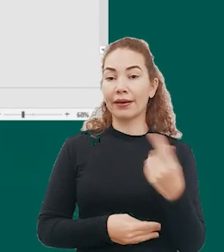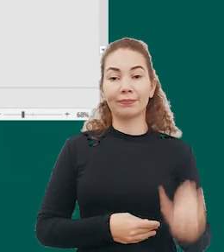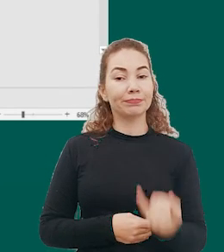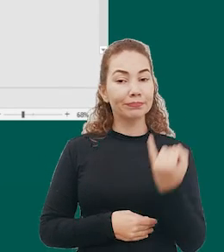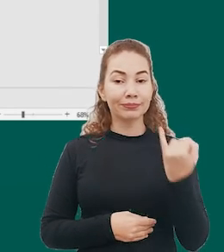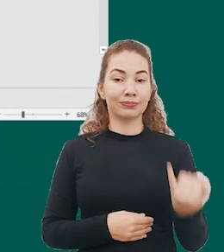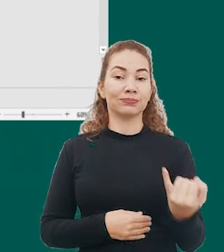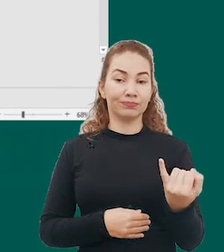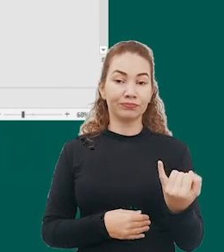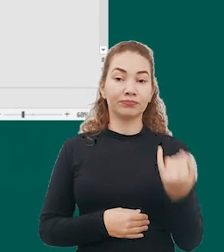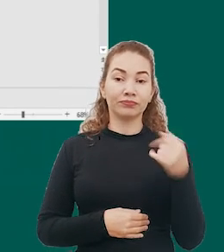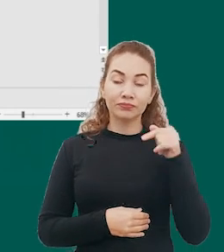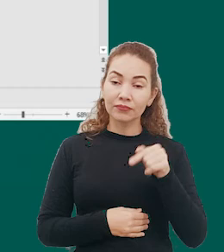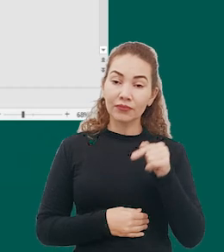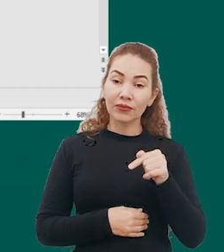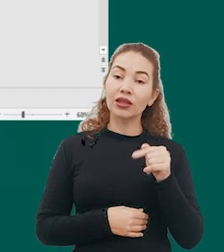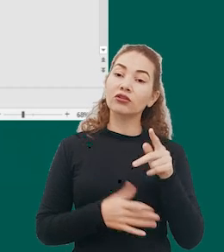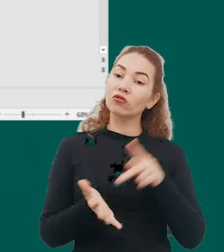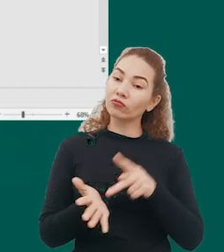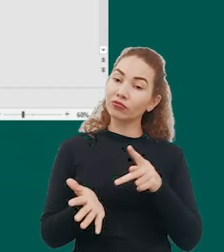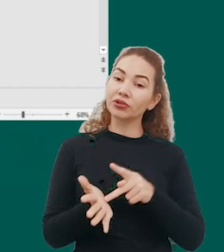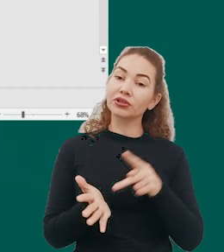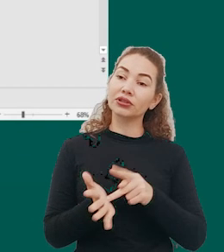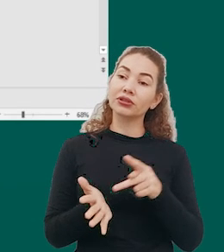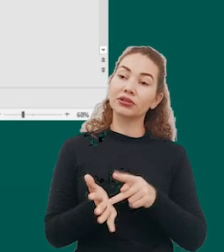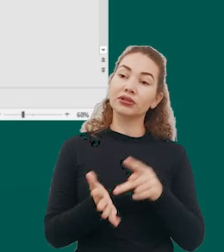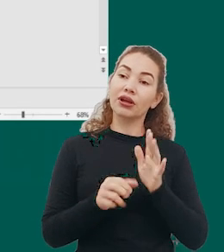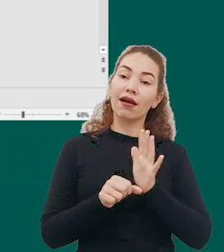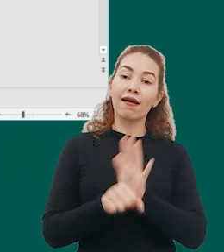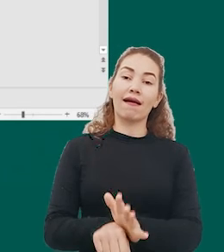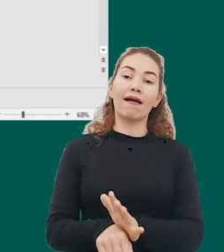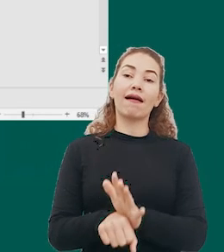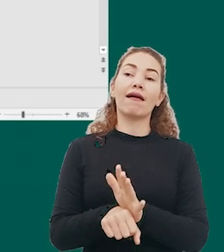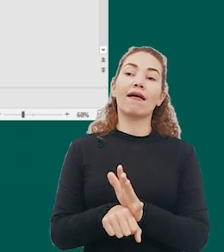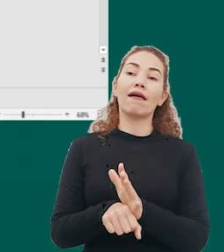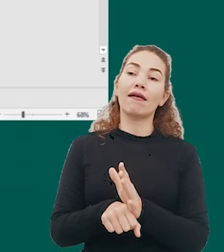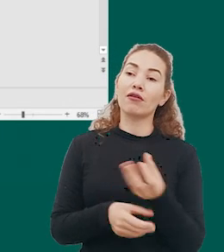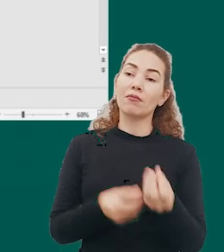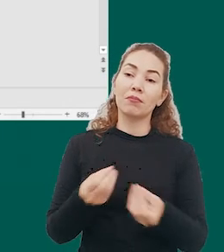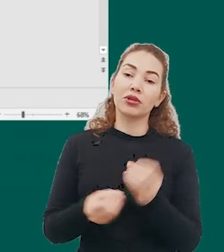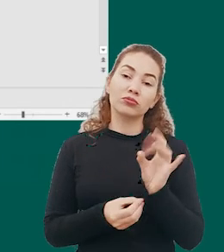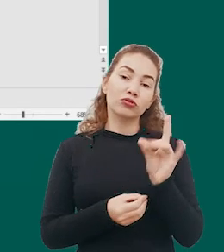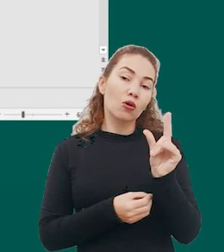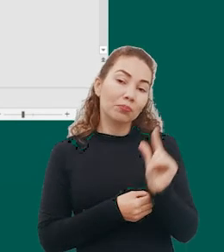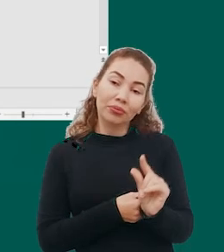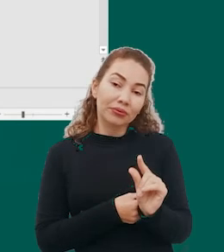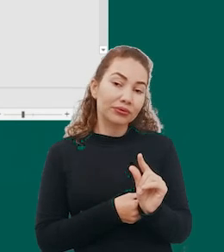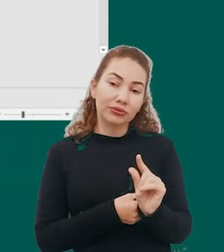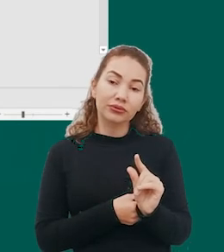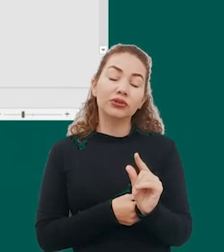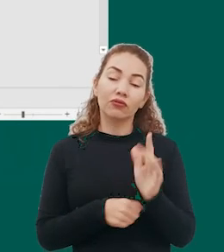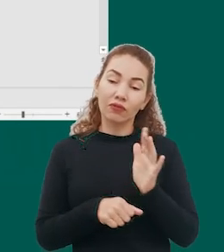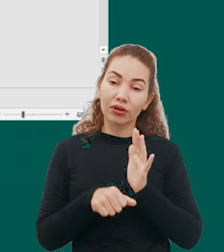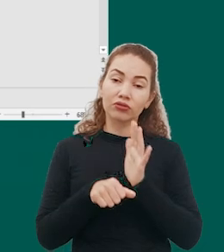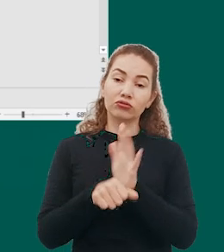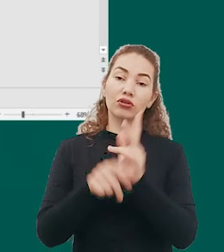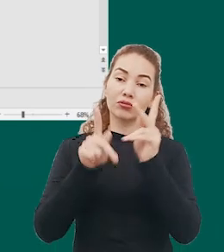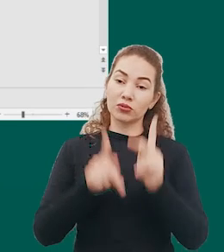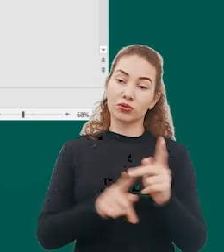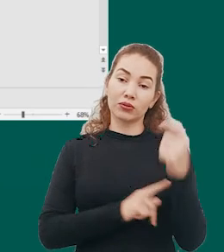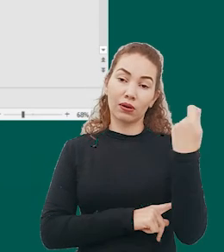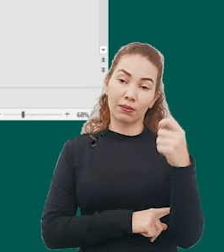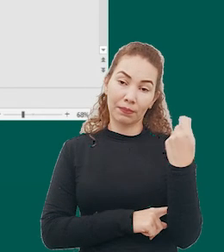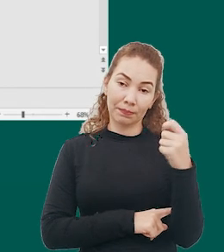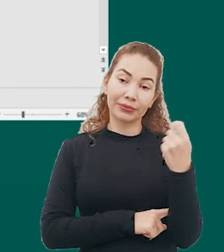importante, isso vai com certeza colaborar, mesmo que seja pouquinho, né, com as pessoas que